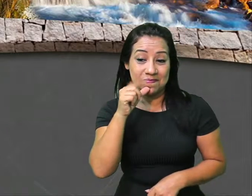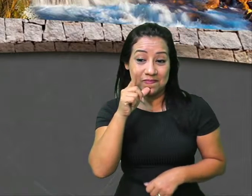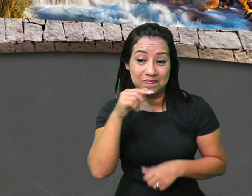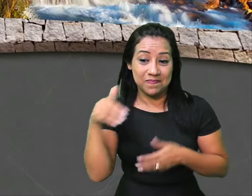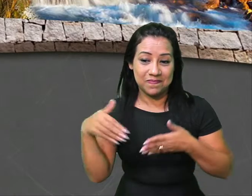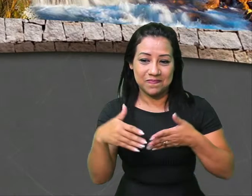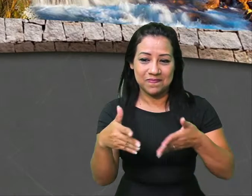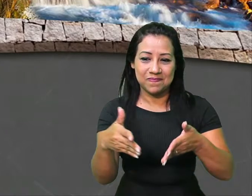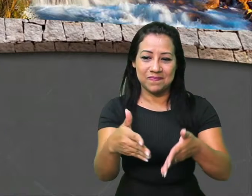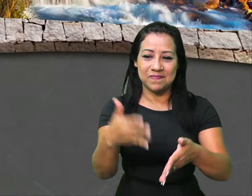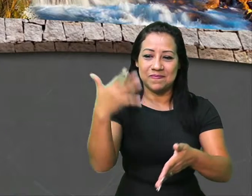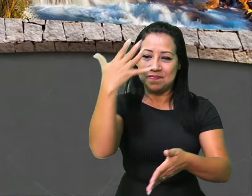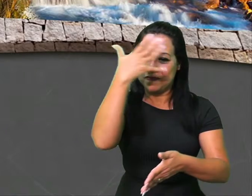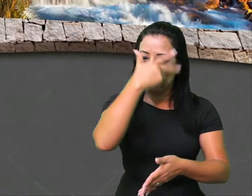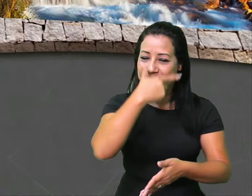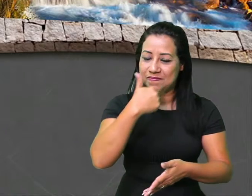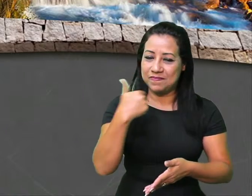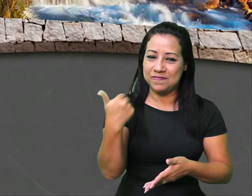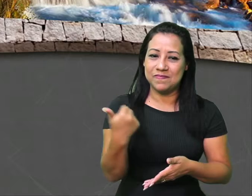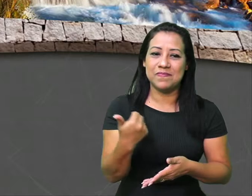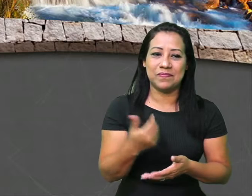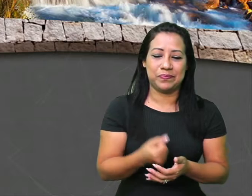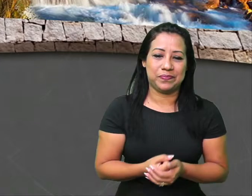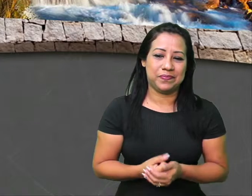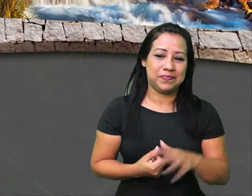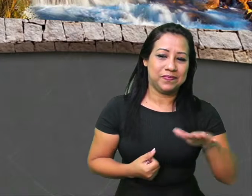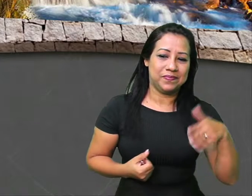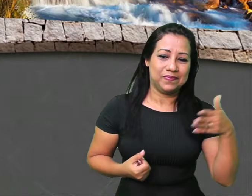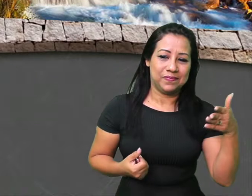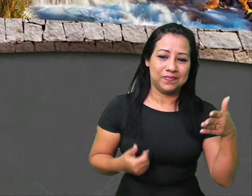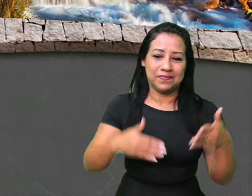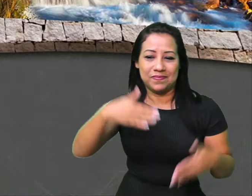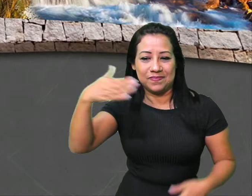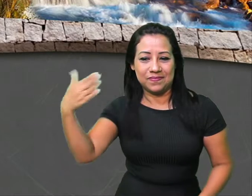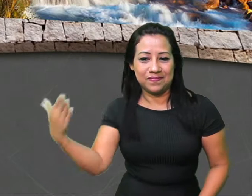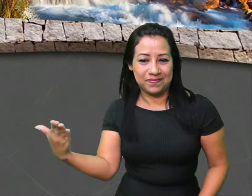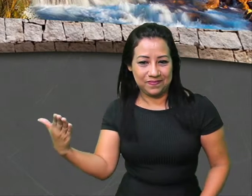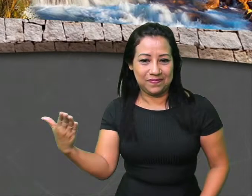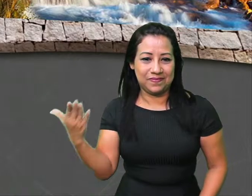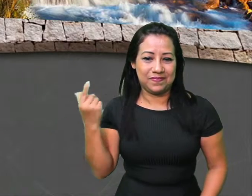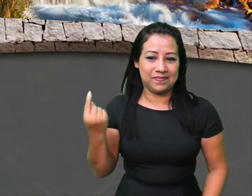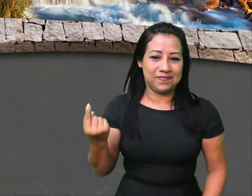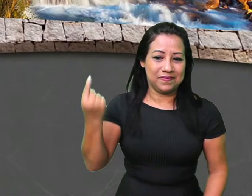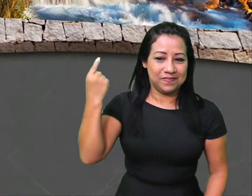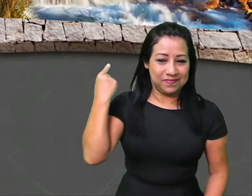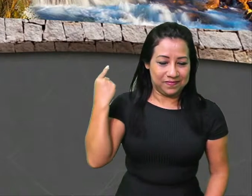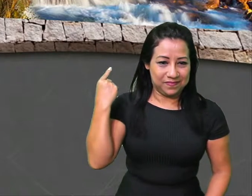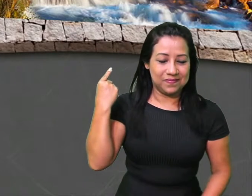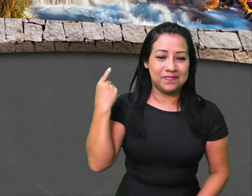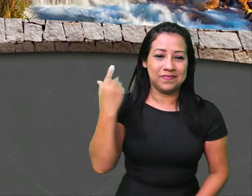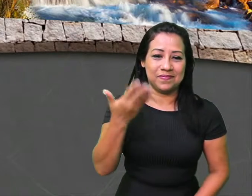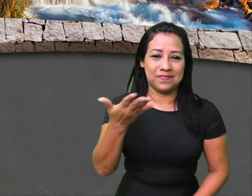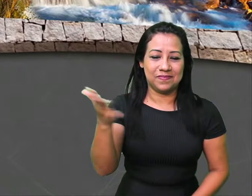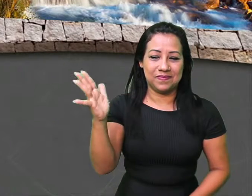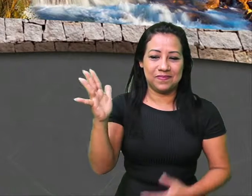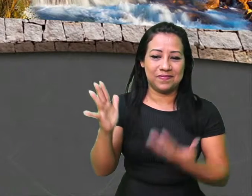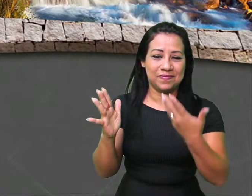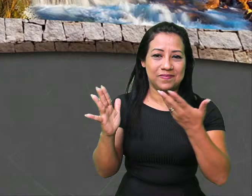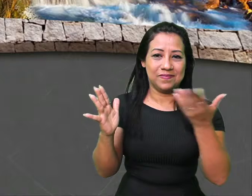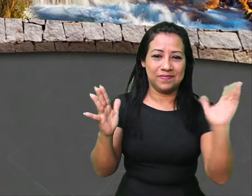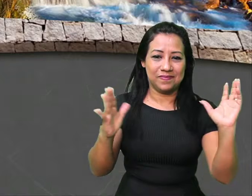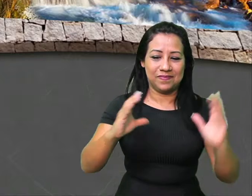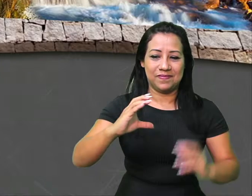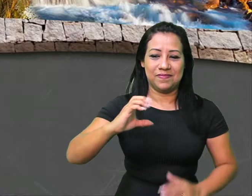lado nós temos uma imagem do bioma do Cerrado, observando lá no fundo, você pode observar que você vê o bioma do